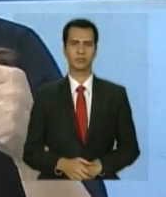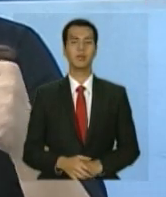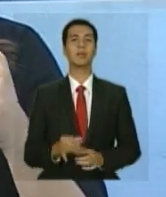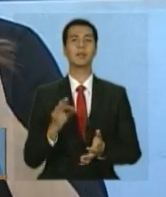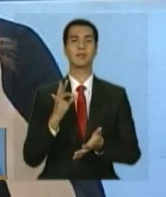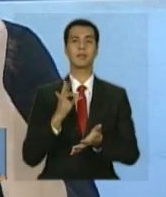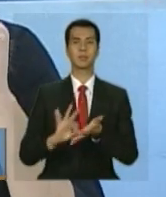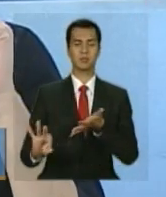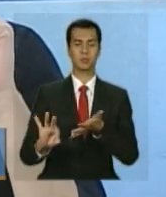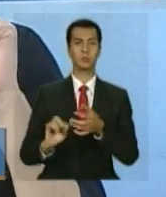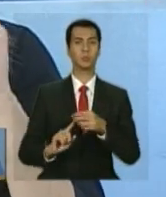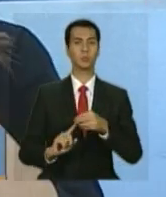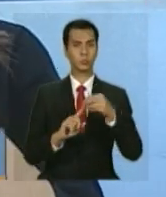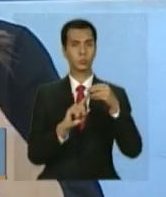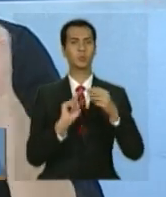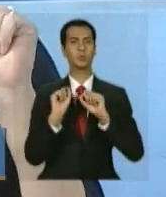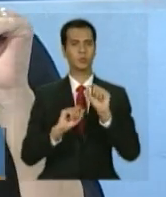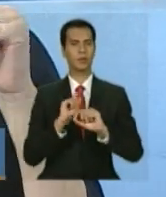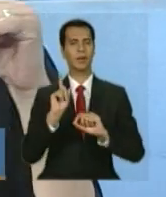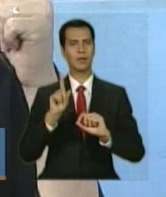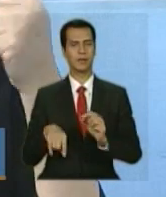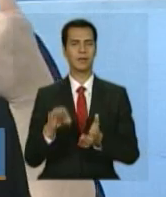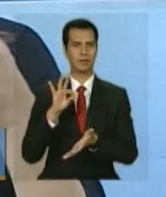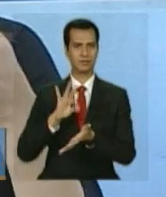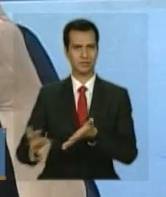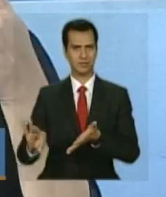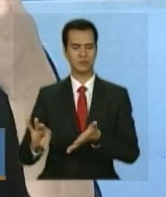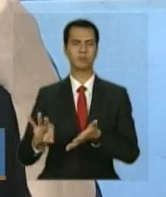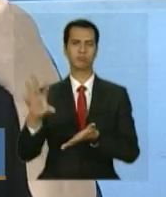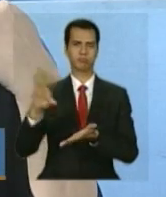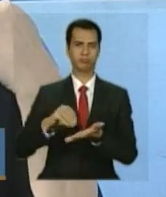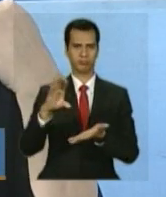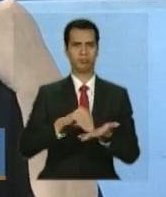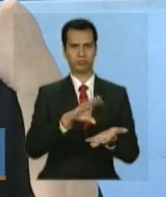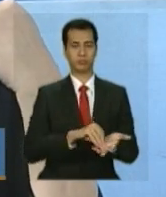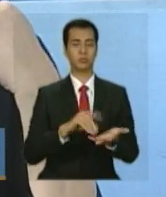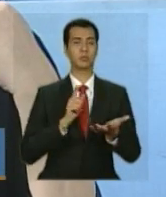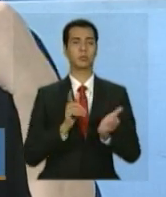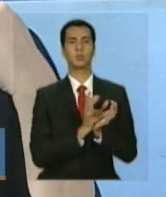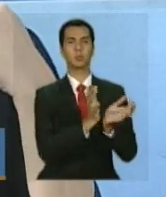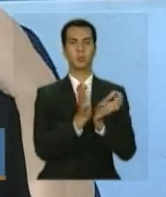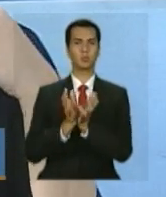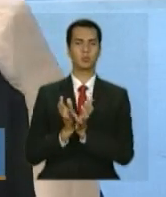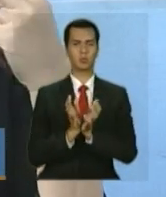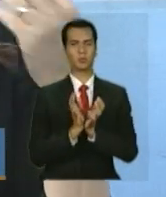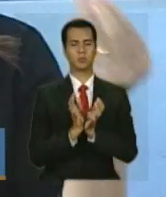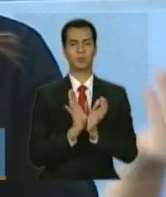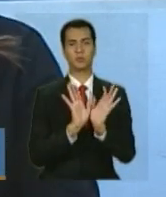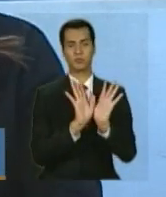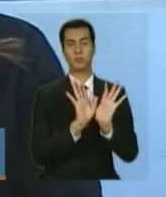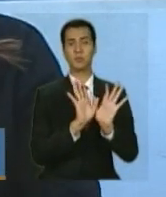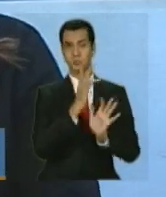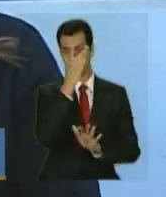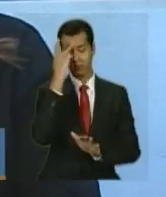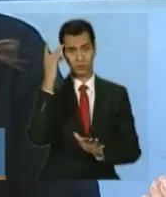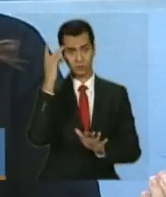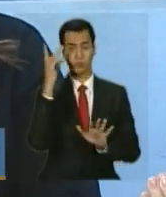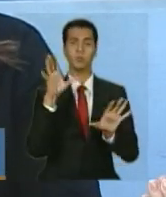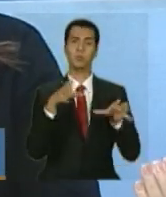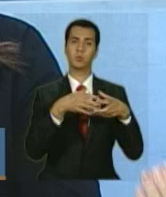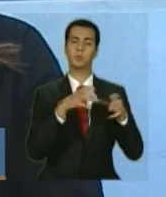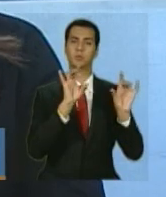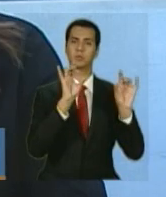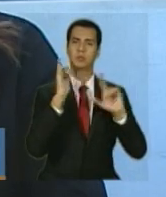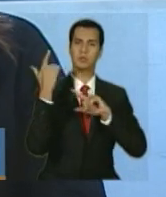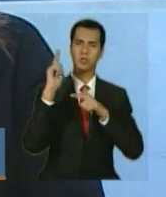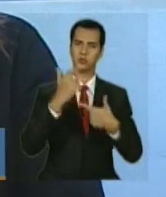identificação e o cadastramento de famílias que fazem parte de grupos populacionais, tradicionais e específicos. Então, Letícia,